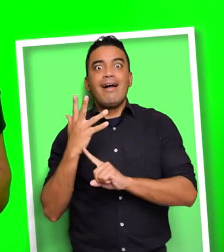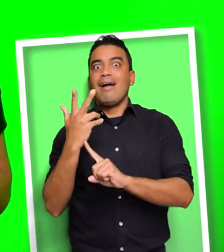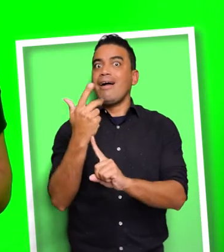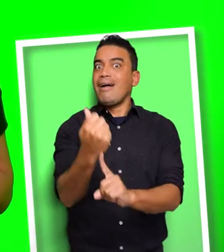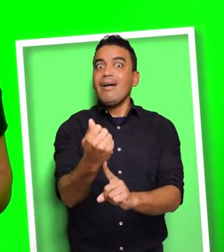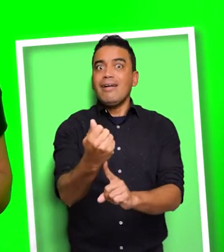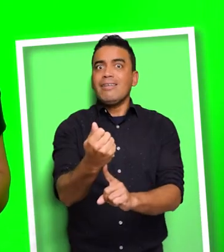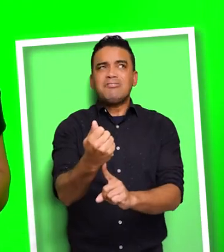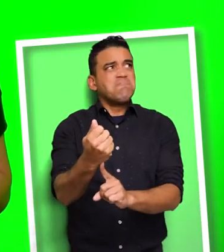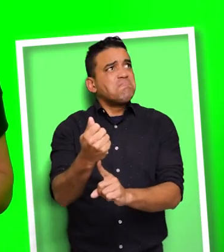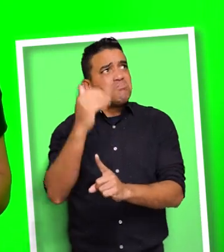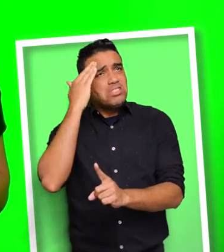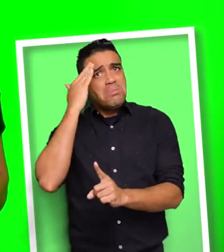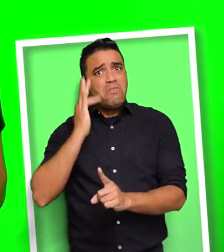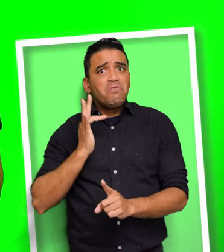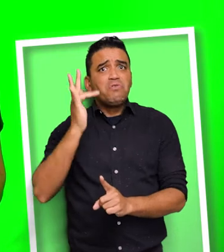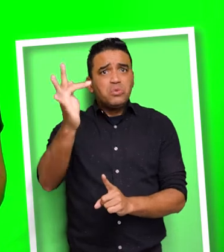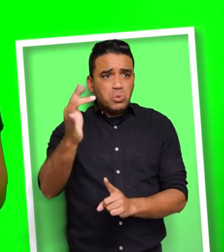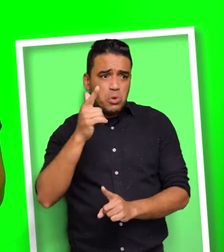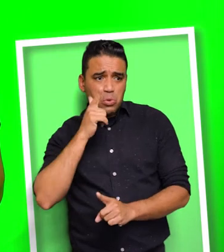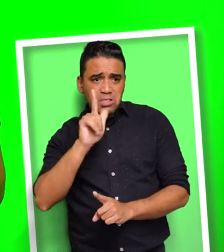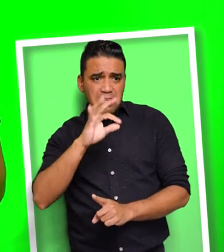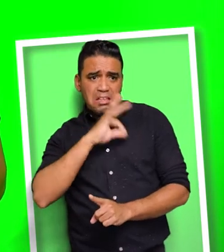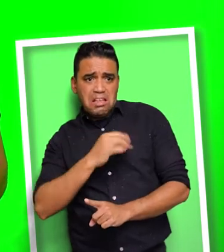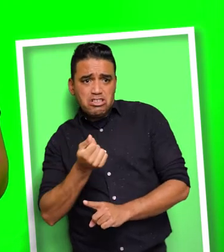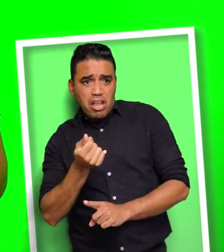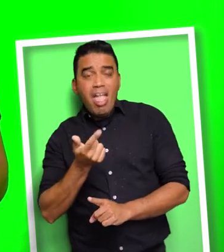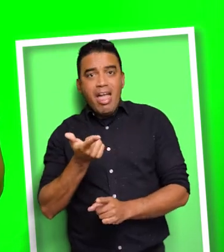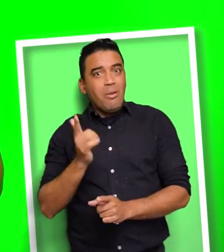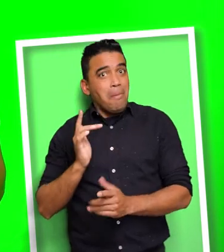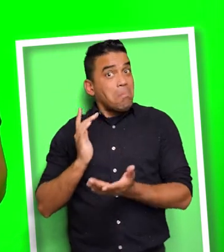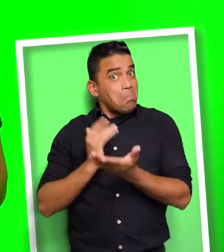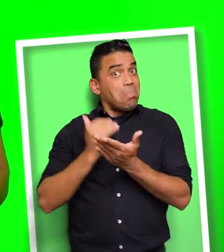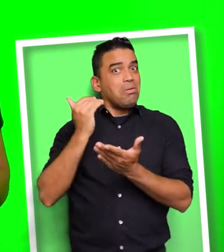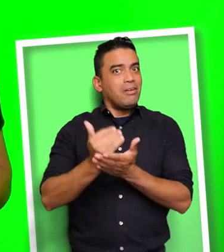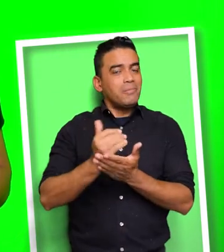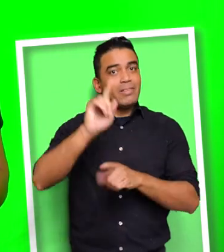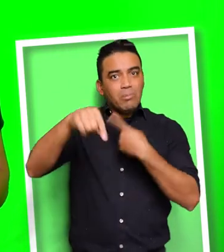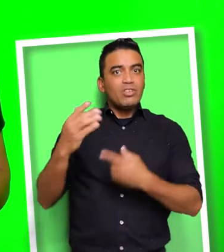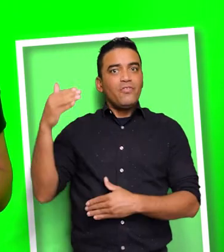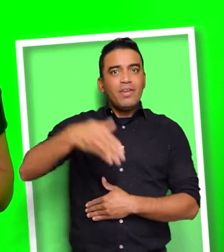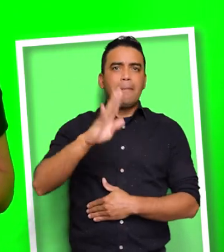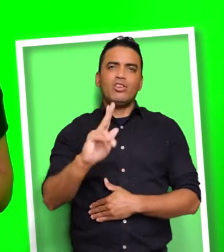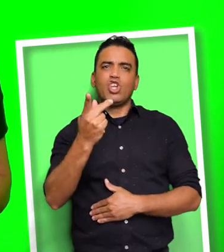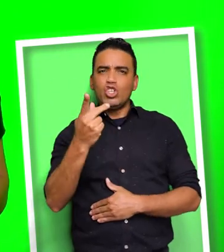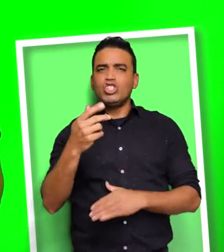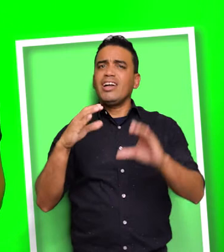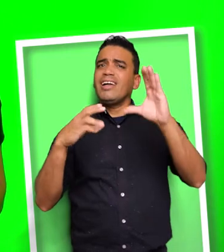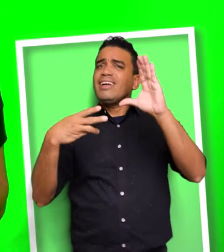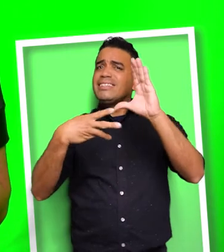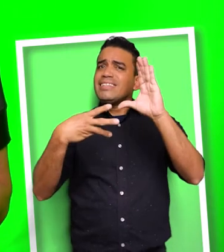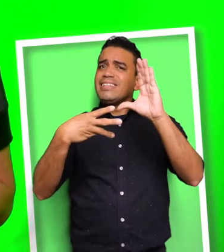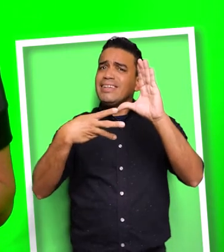sem saber que isso seria o meu ganha-pão, meu modo de vida. Depois eu vim para Belo Horizonte estudar, estudei no Cefet,